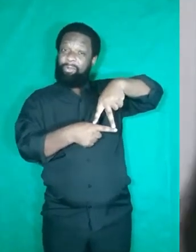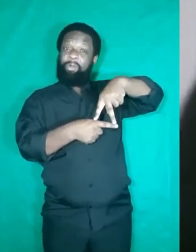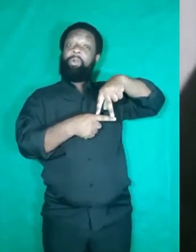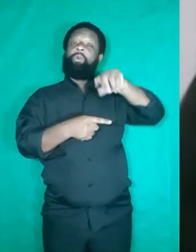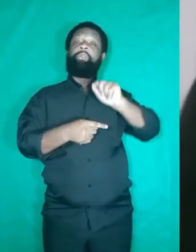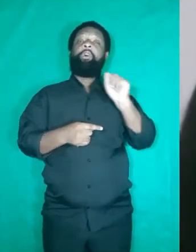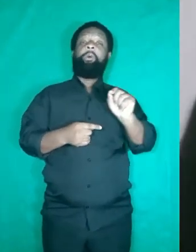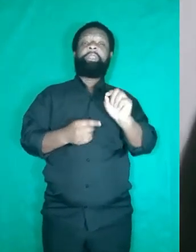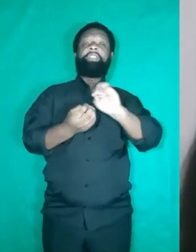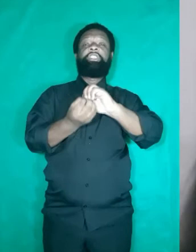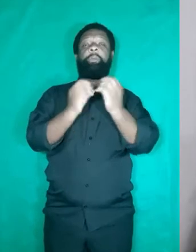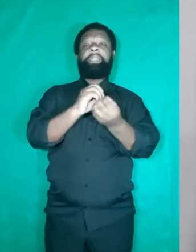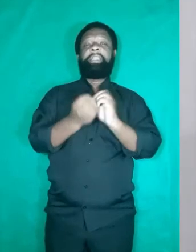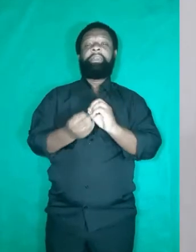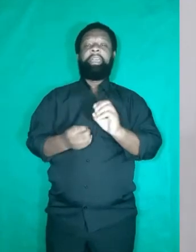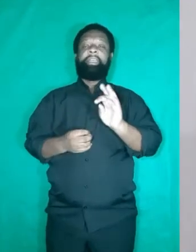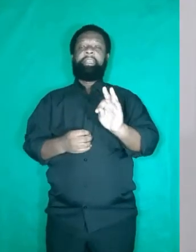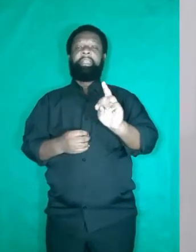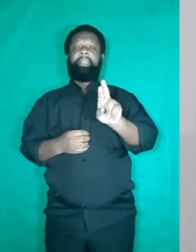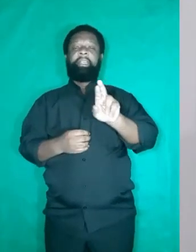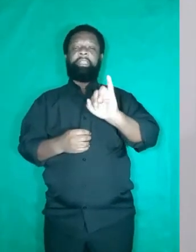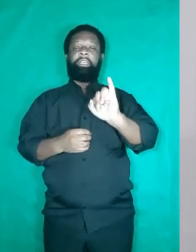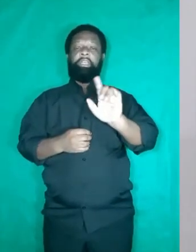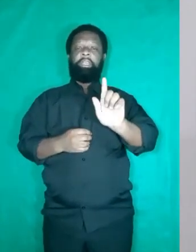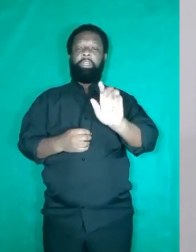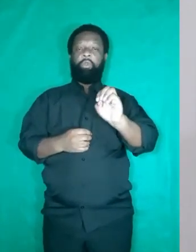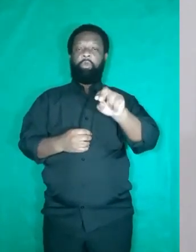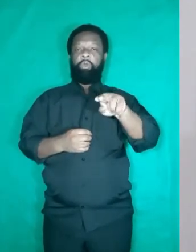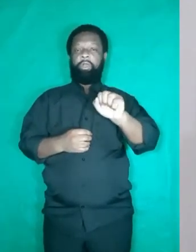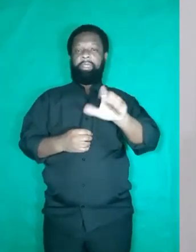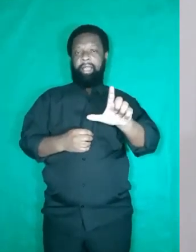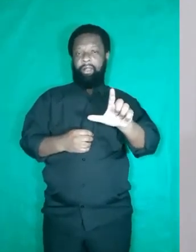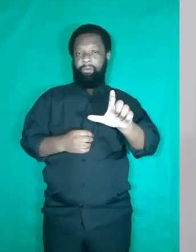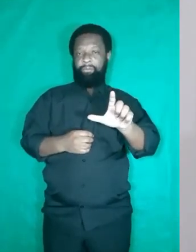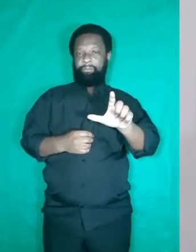nome dessa geometria é trigonal